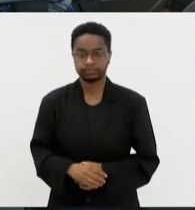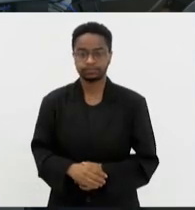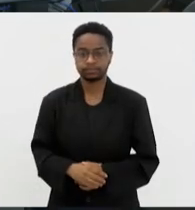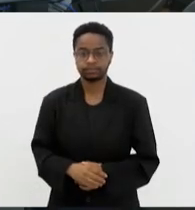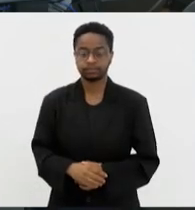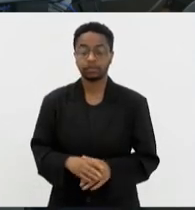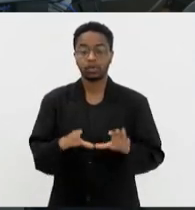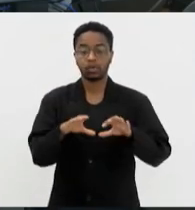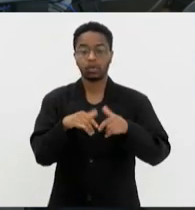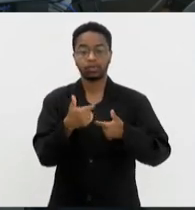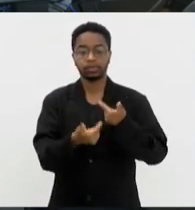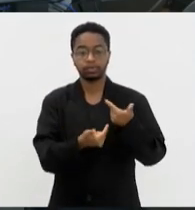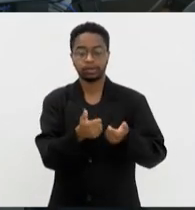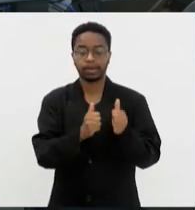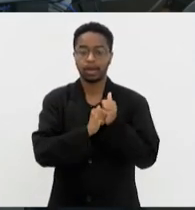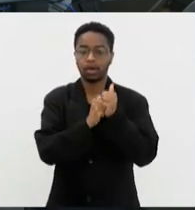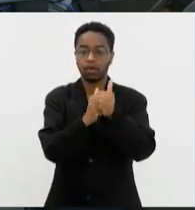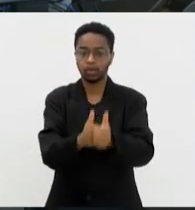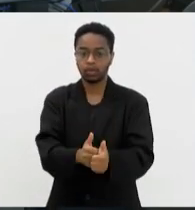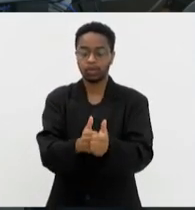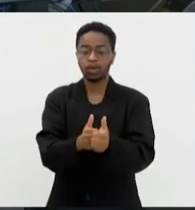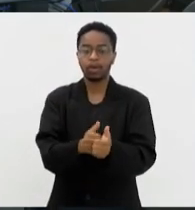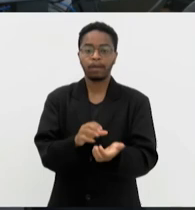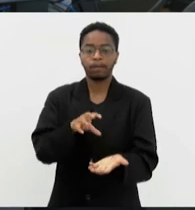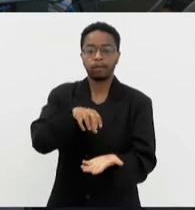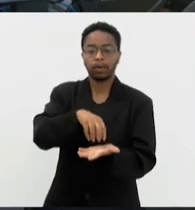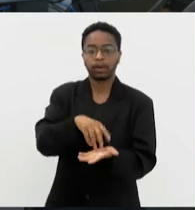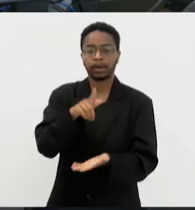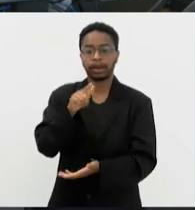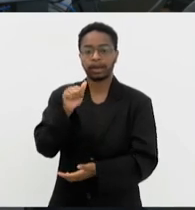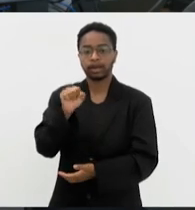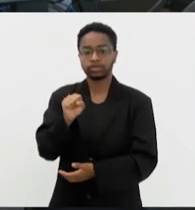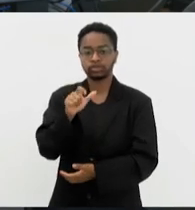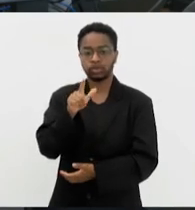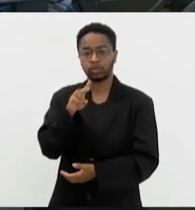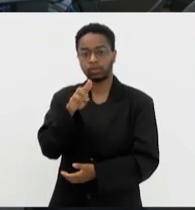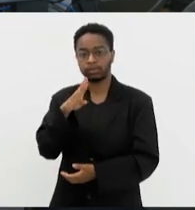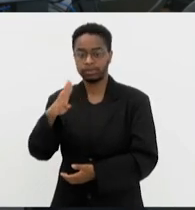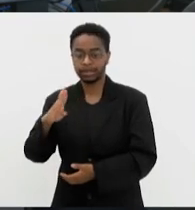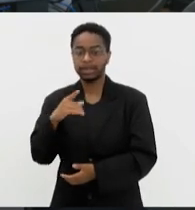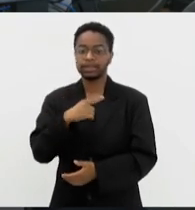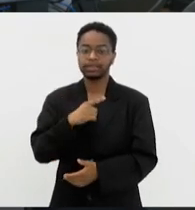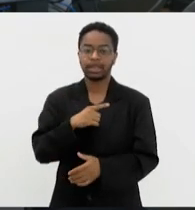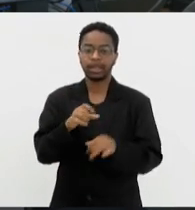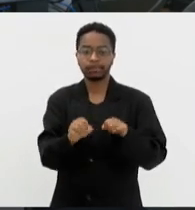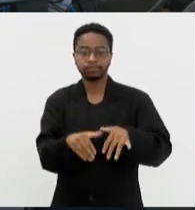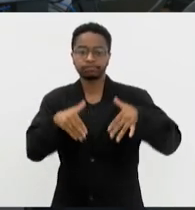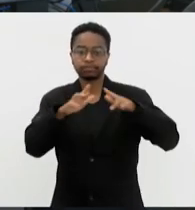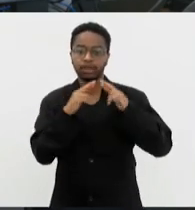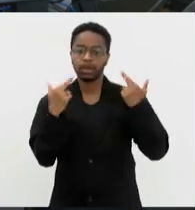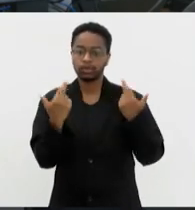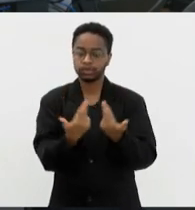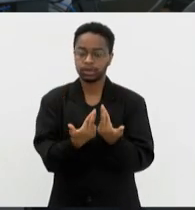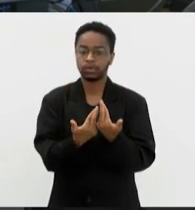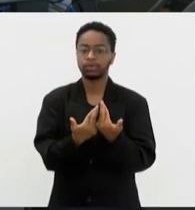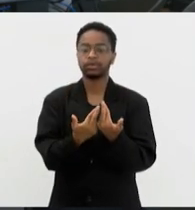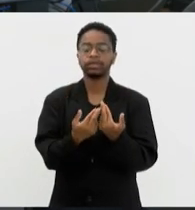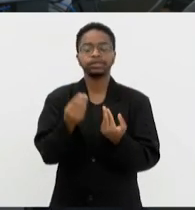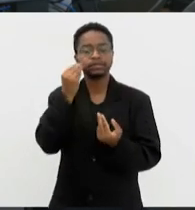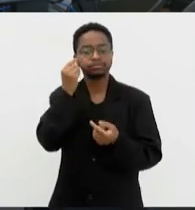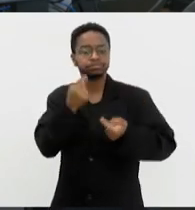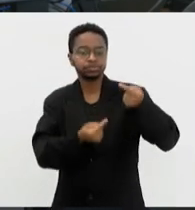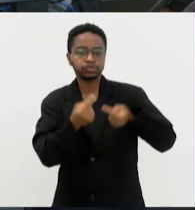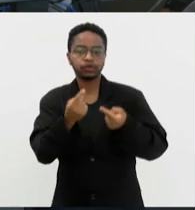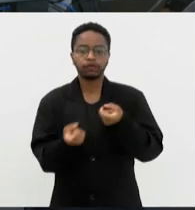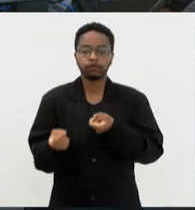Frente Parlamentar de Acompanhamento do Polo Gaslube, o antigo Comperge, realizou uma audiência para debater a retomada da indústria